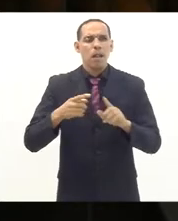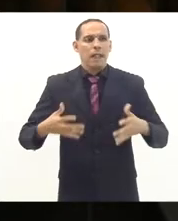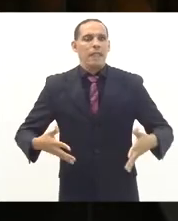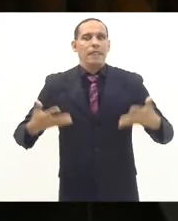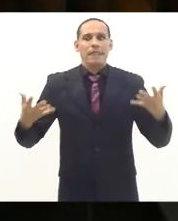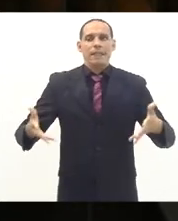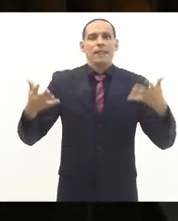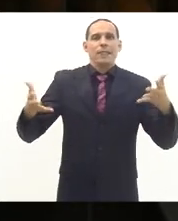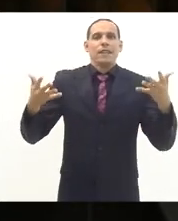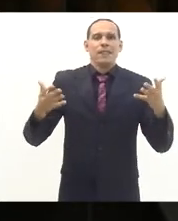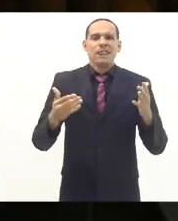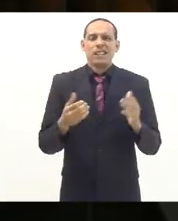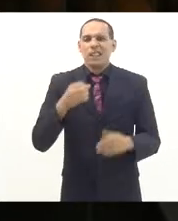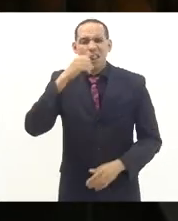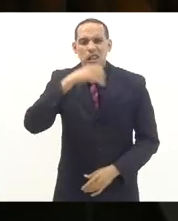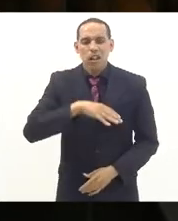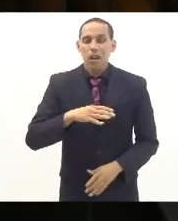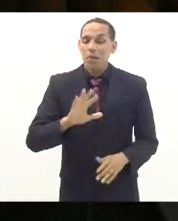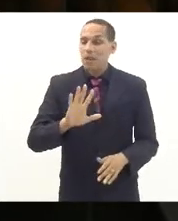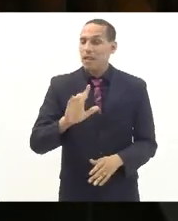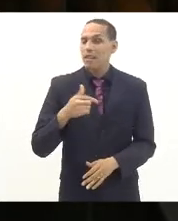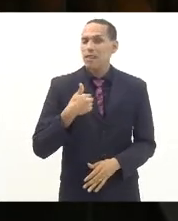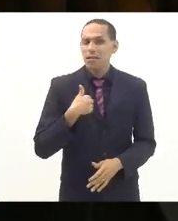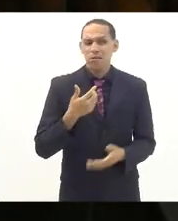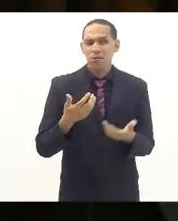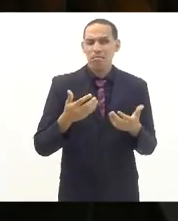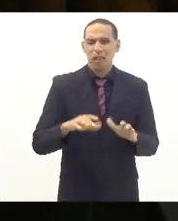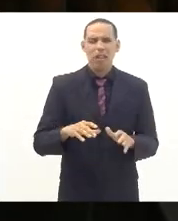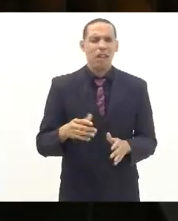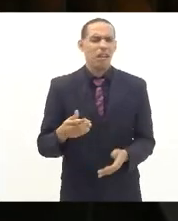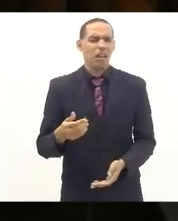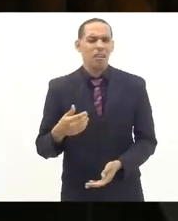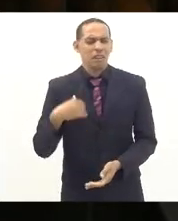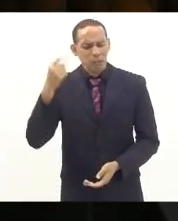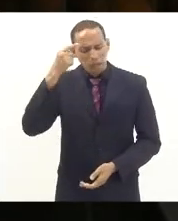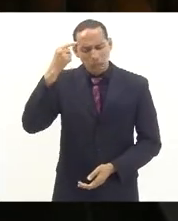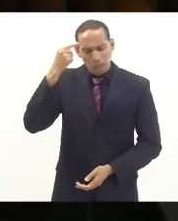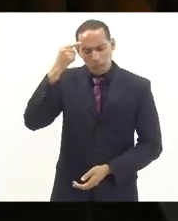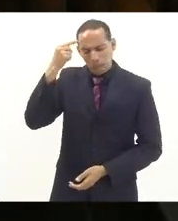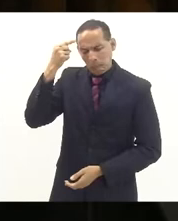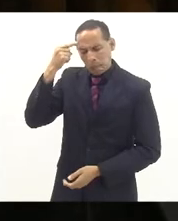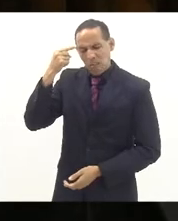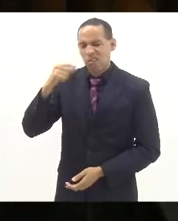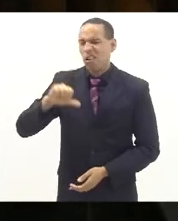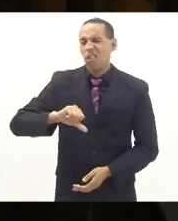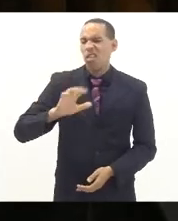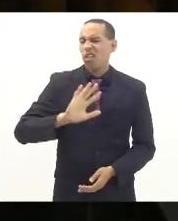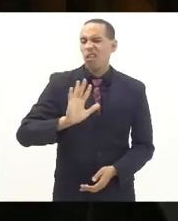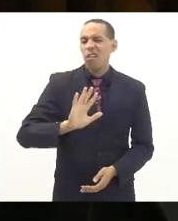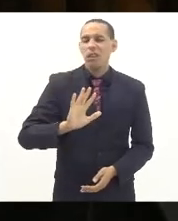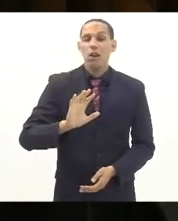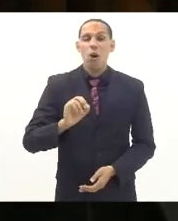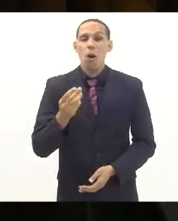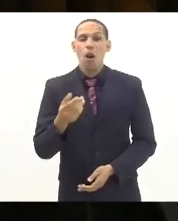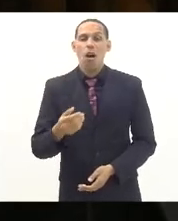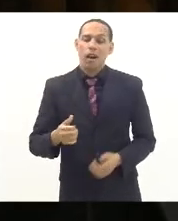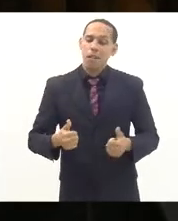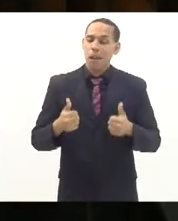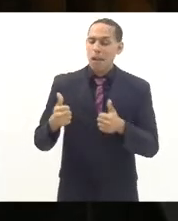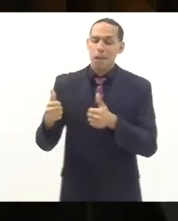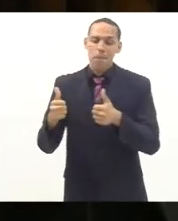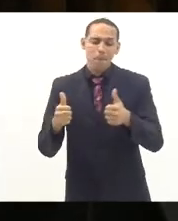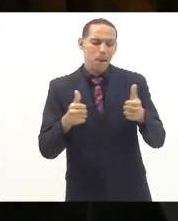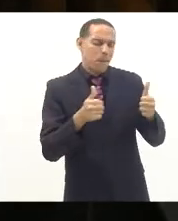e obviamente aqui não quero dar nenhuma questão de um pessimismo barato nem de um otimismo que seja